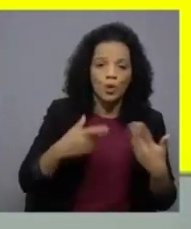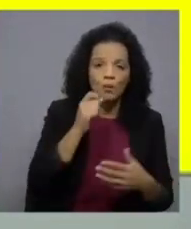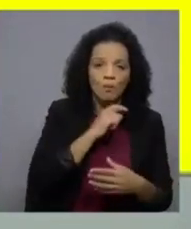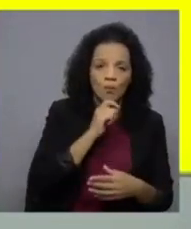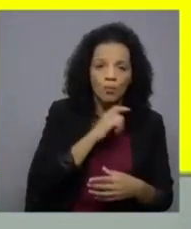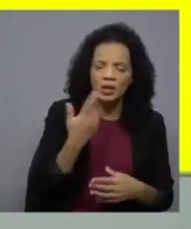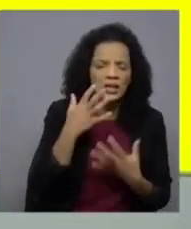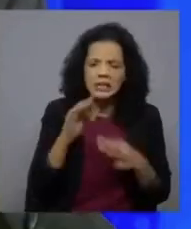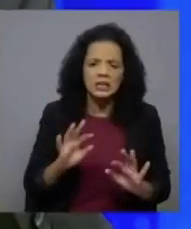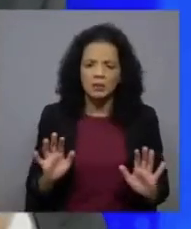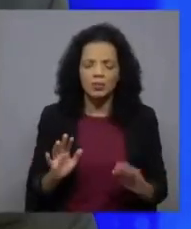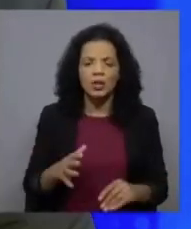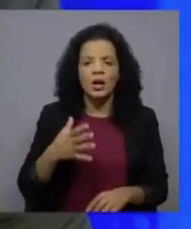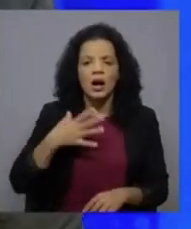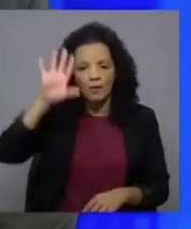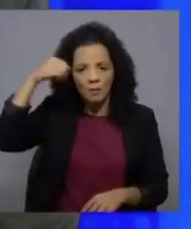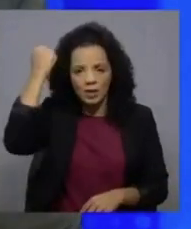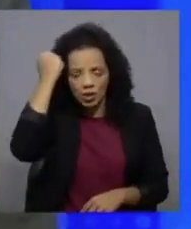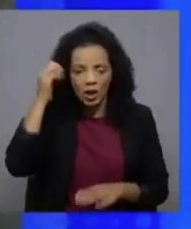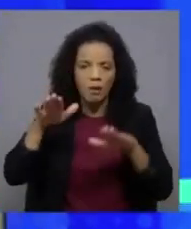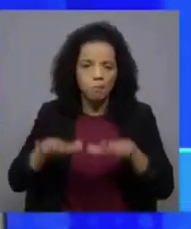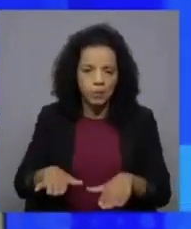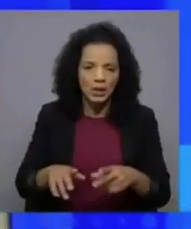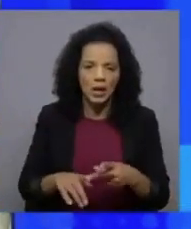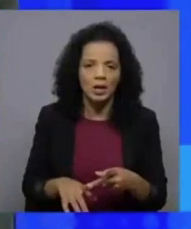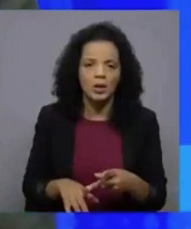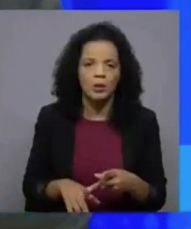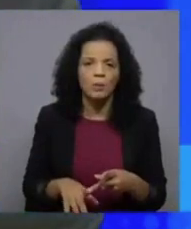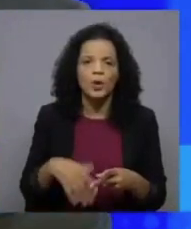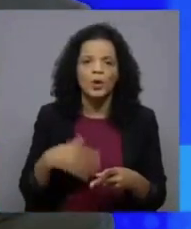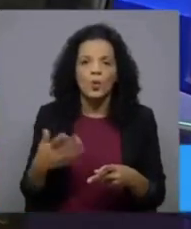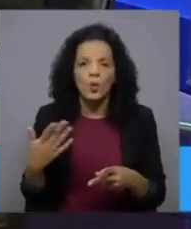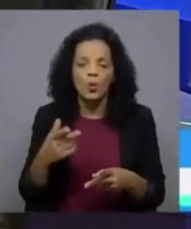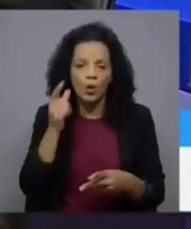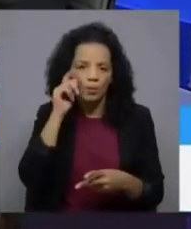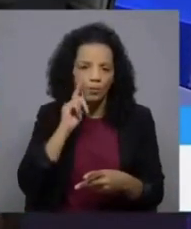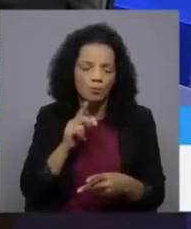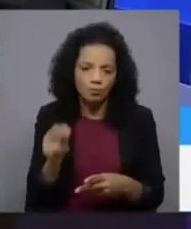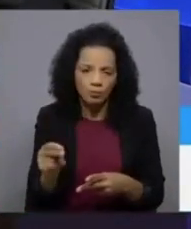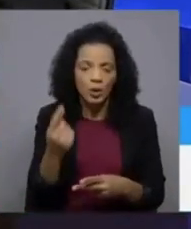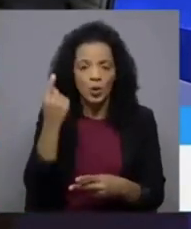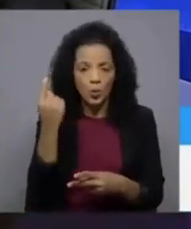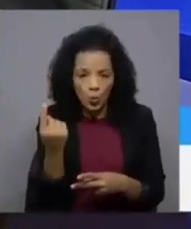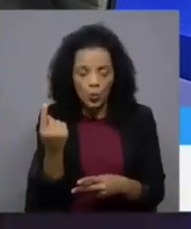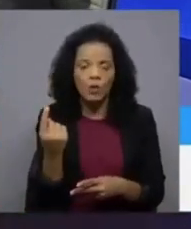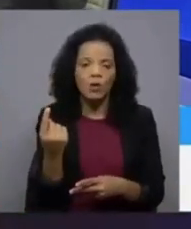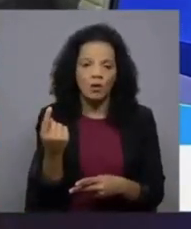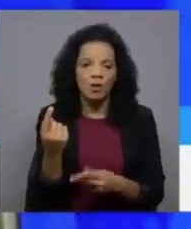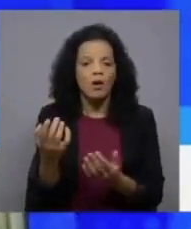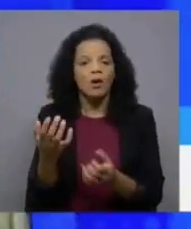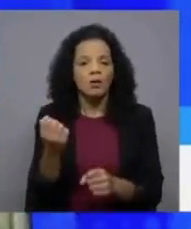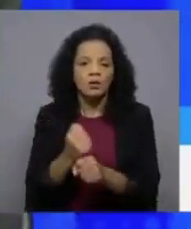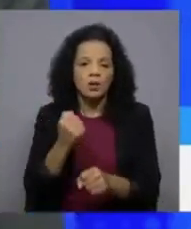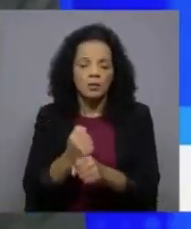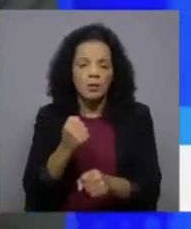canal neste quer acabar o mestrado está pendurada há tanto tempo e não é da empresa um casal em que um dos cônjuges recebe uma oferta